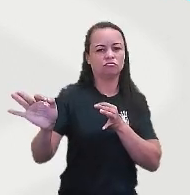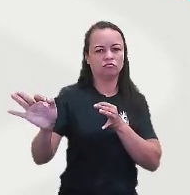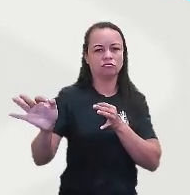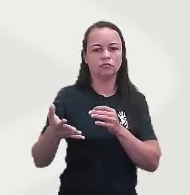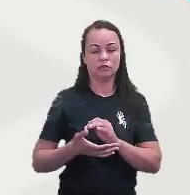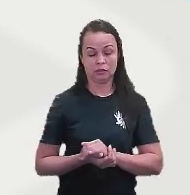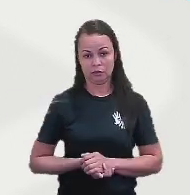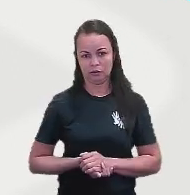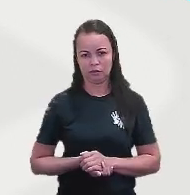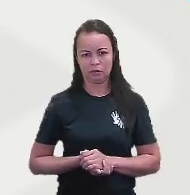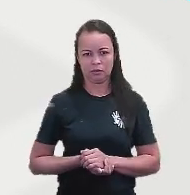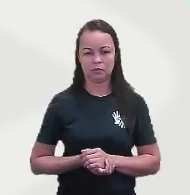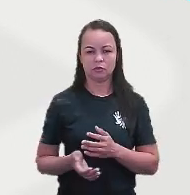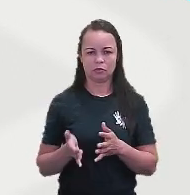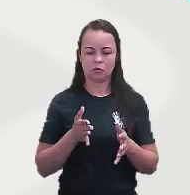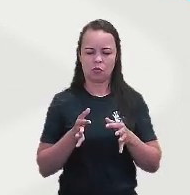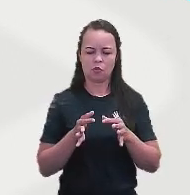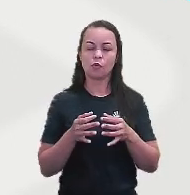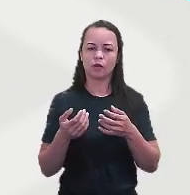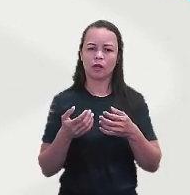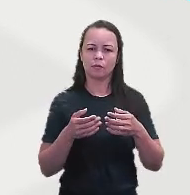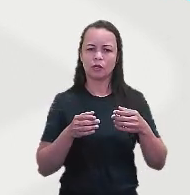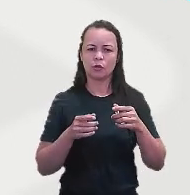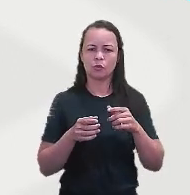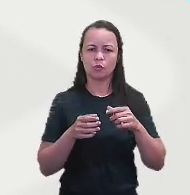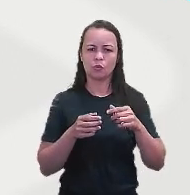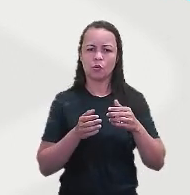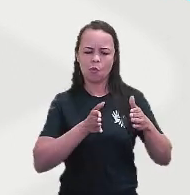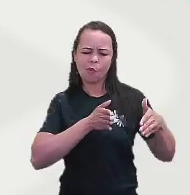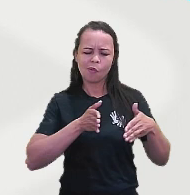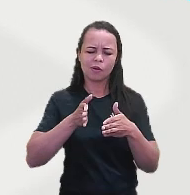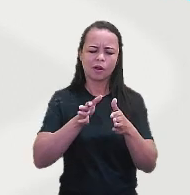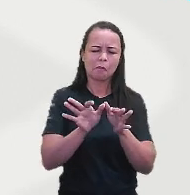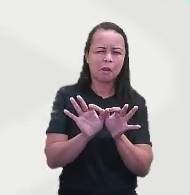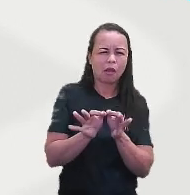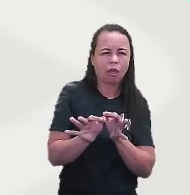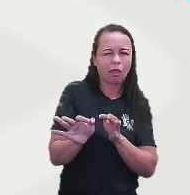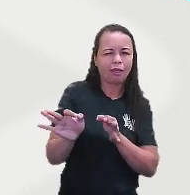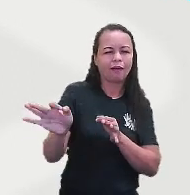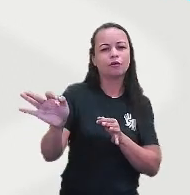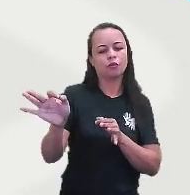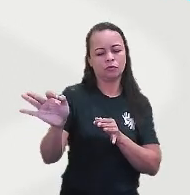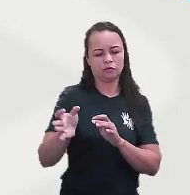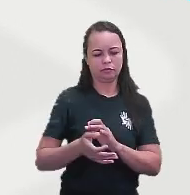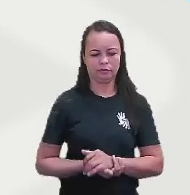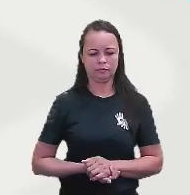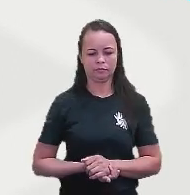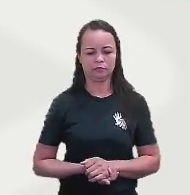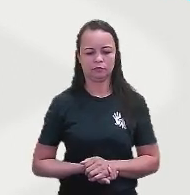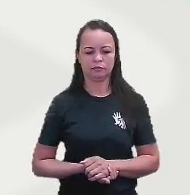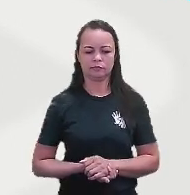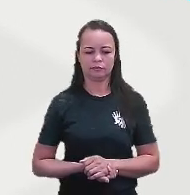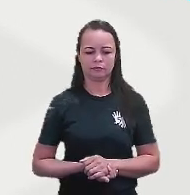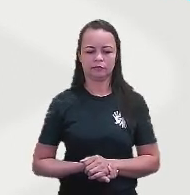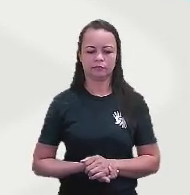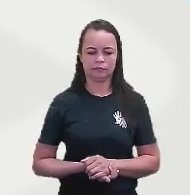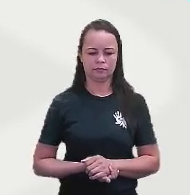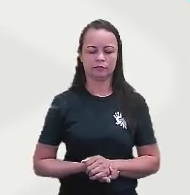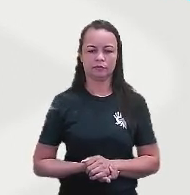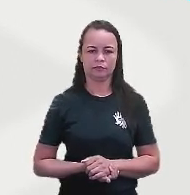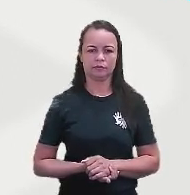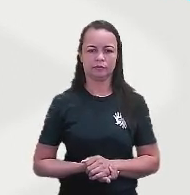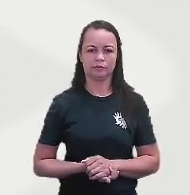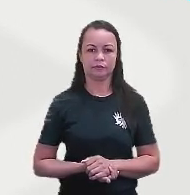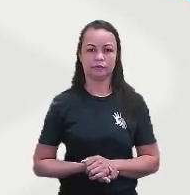motivo o caminho pelo qual venho é mais longe. O caminho por que venho é mais